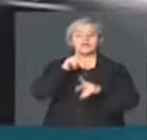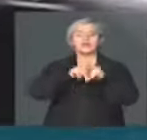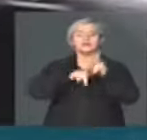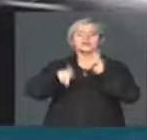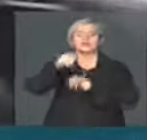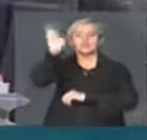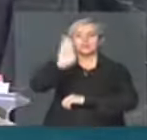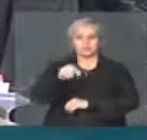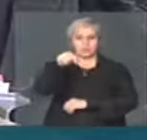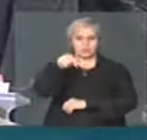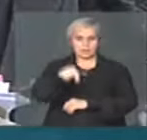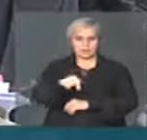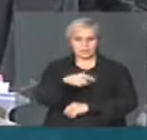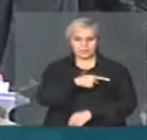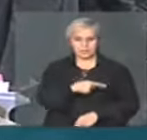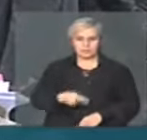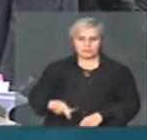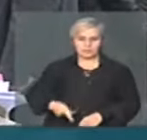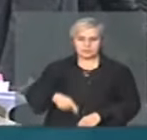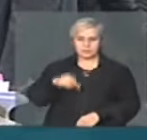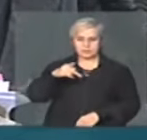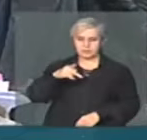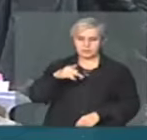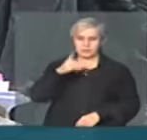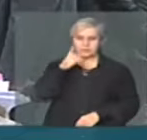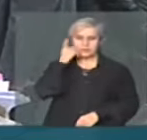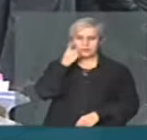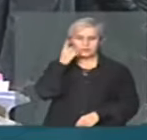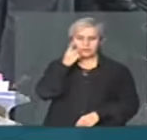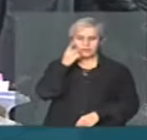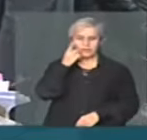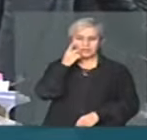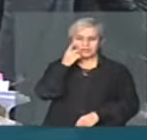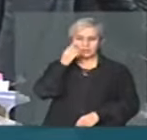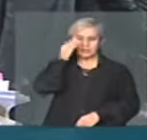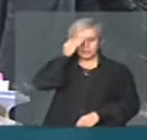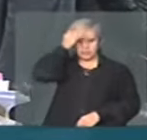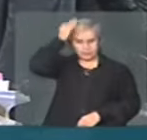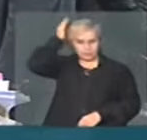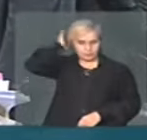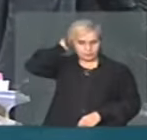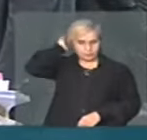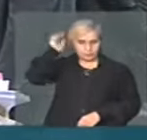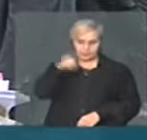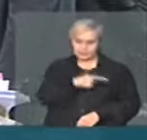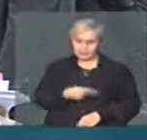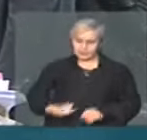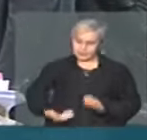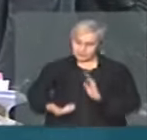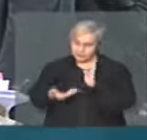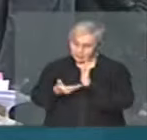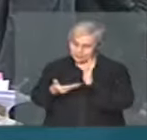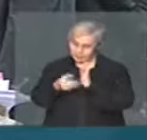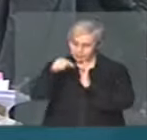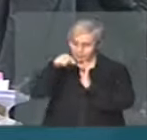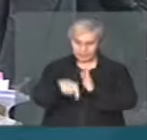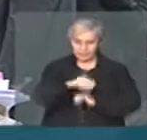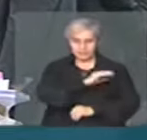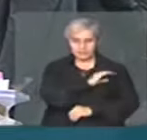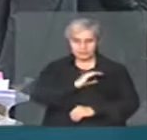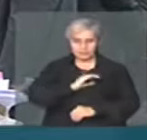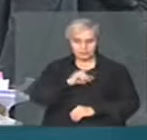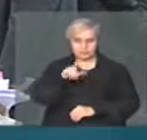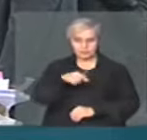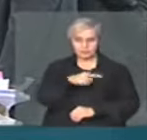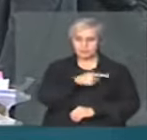Aqui o deputado Eduardo Cunha, ele é presidente da casa, mas aqui o presidente é o deputado André Moura, e firme como um acordo aqui, como o regimento da casa. Com todo